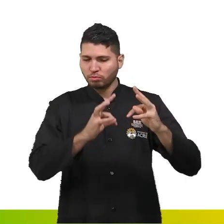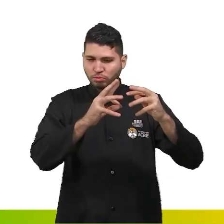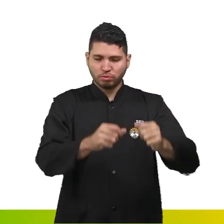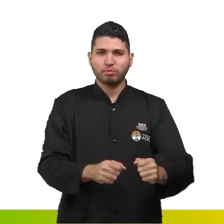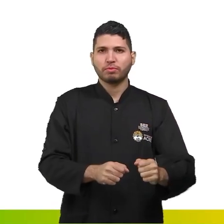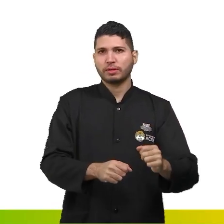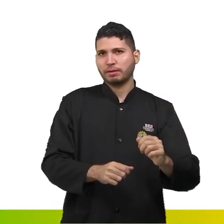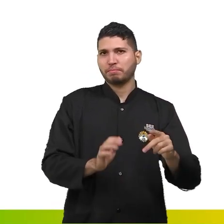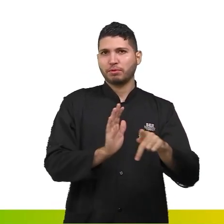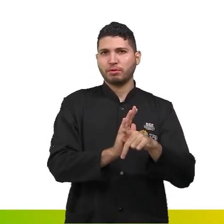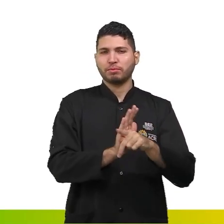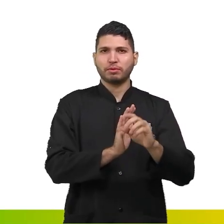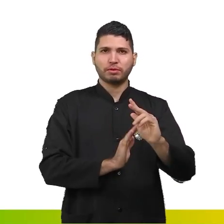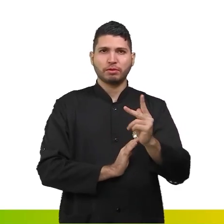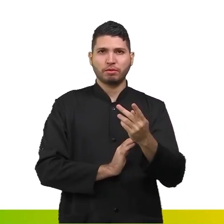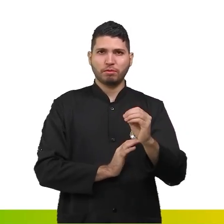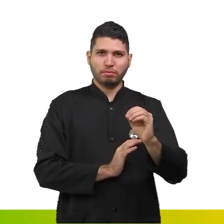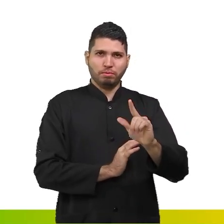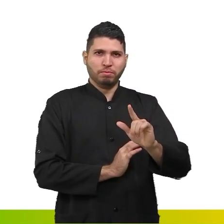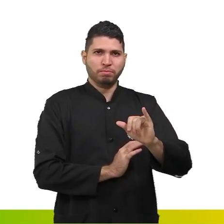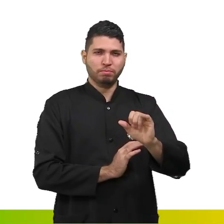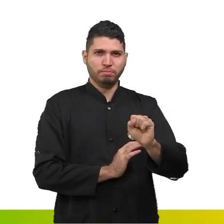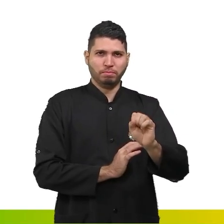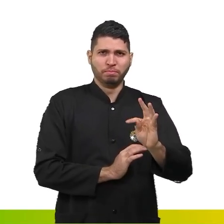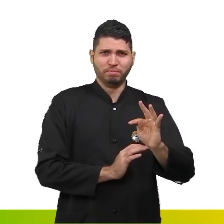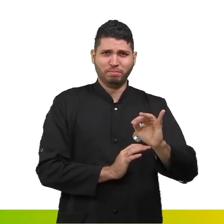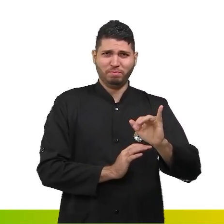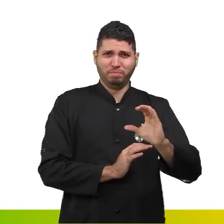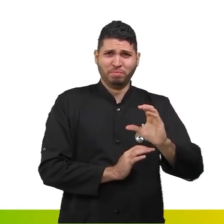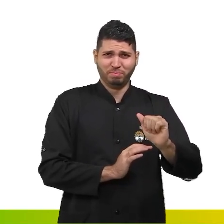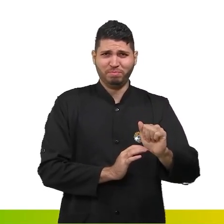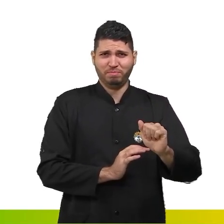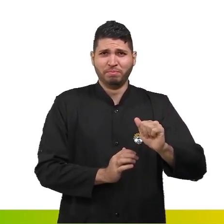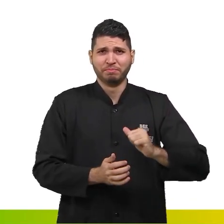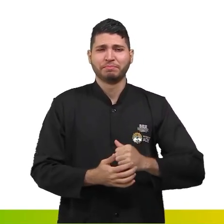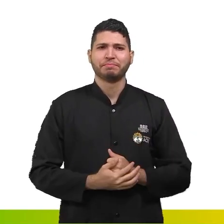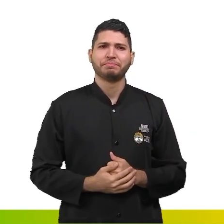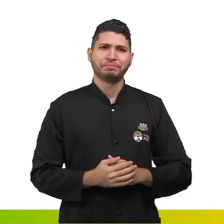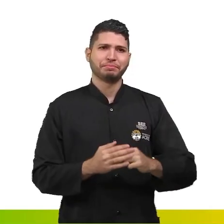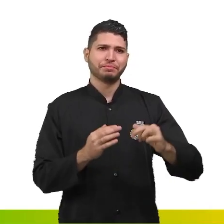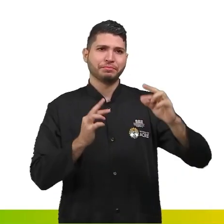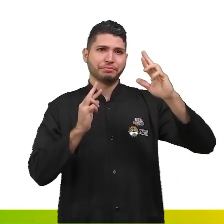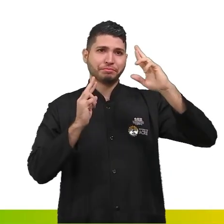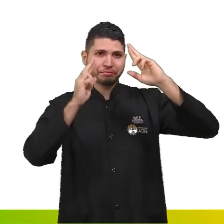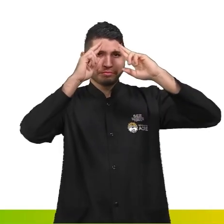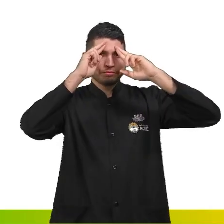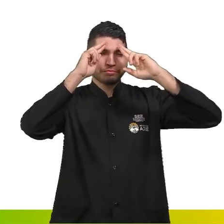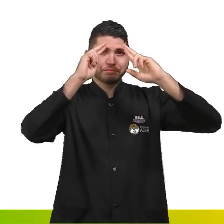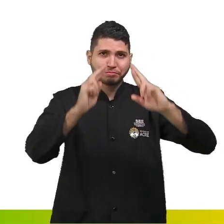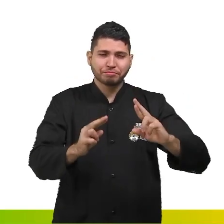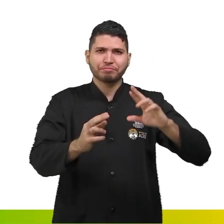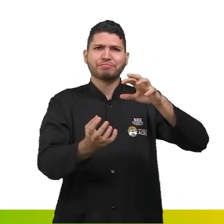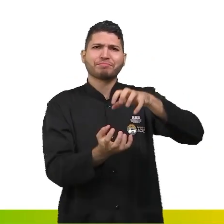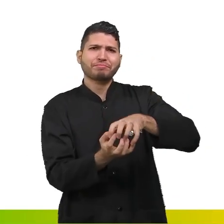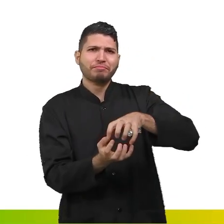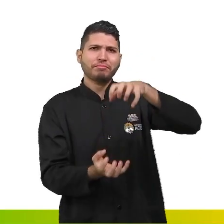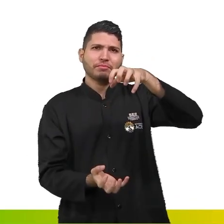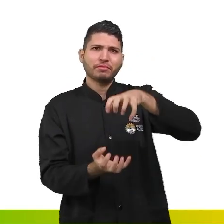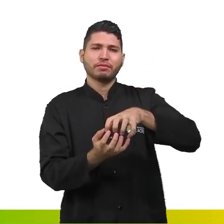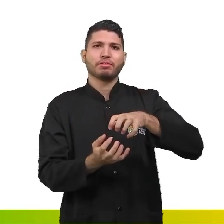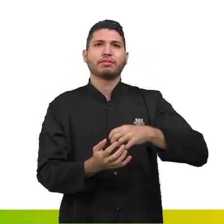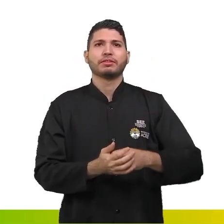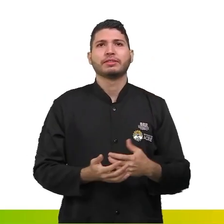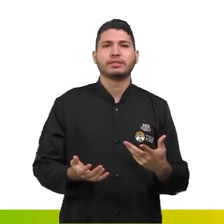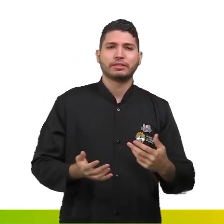nós temos o desenvolvimento do comunitarismo, com respeito aos idosos e ancestrais, equilíbrio